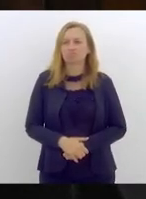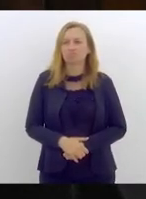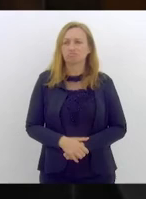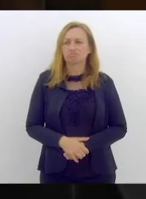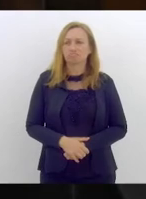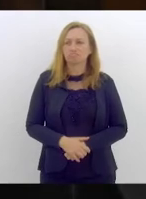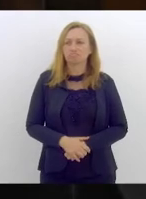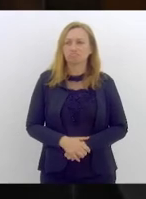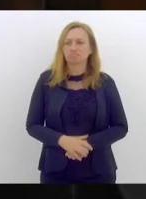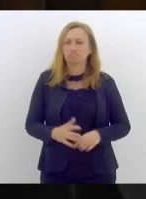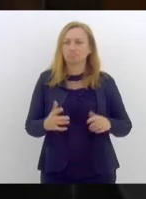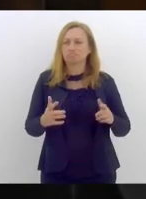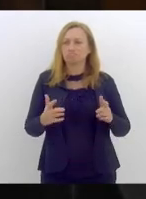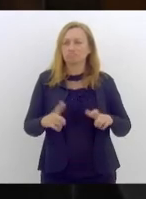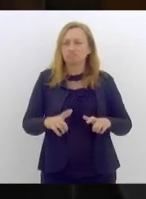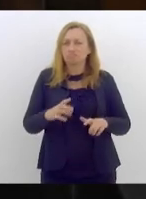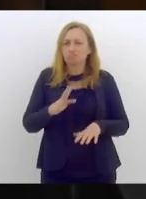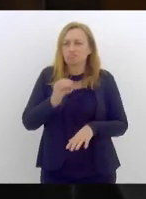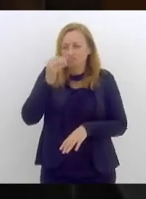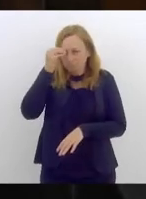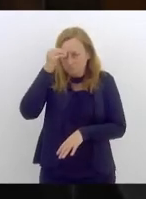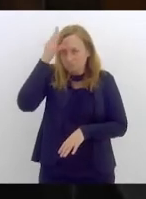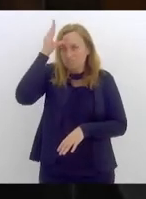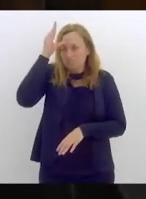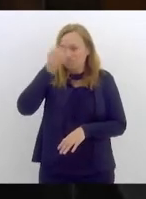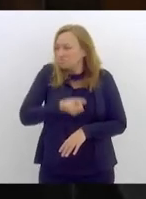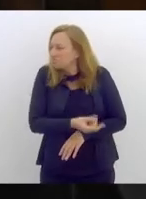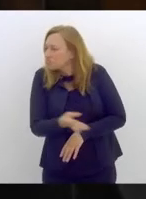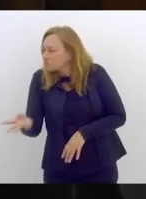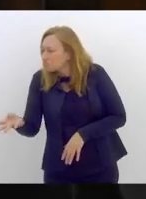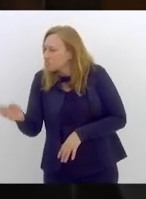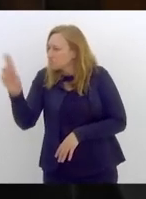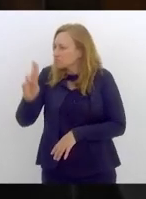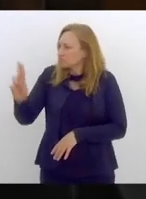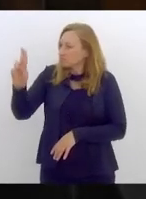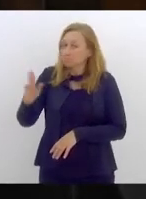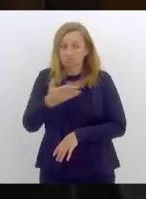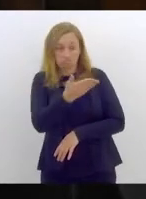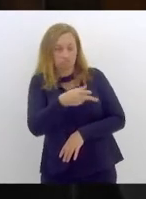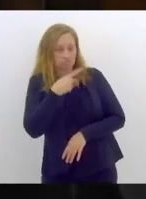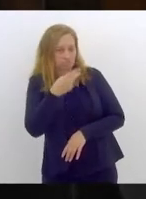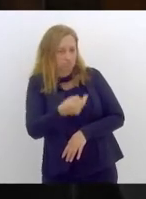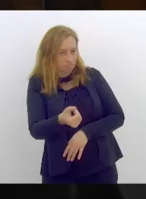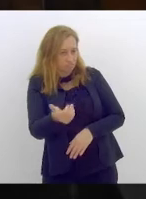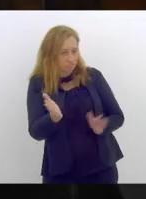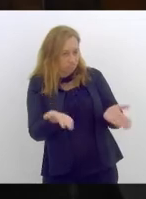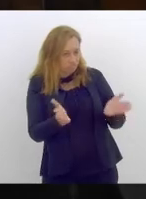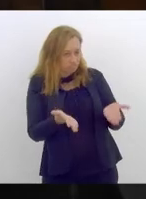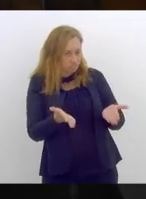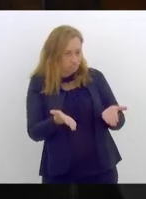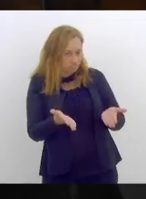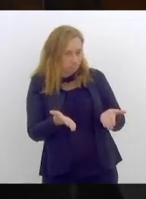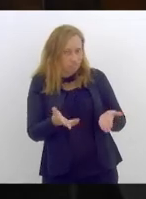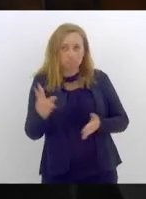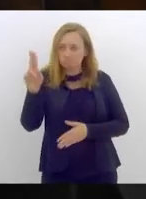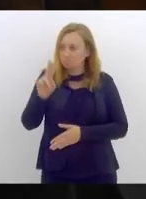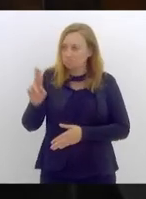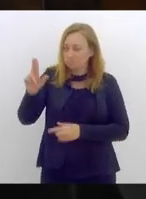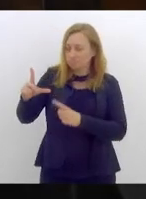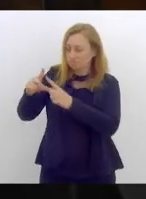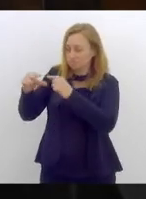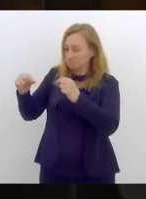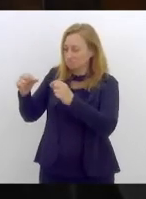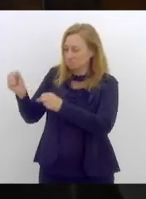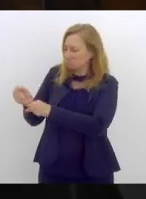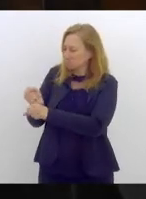conhecimento extraordinário a quantidade de universidades e vossa excelência se referir agora pouco emblemático Universidade de Brasília uma